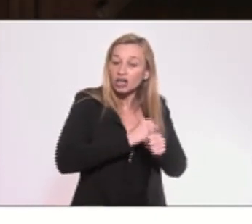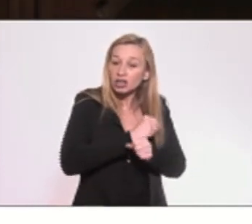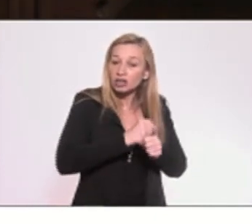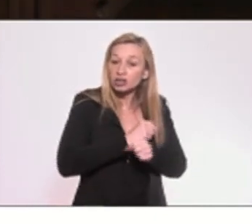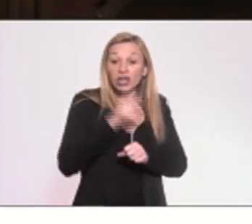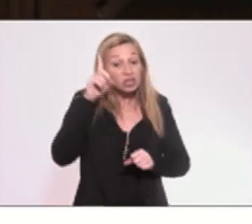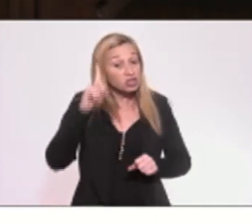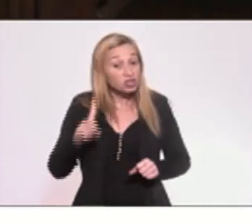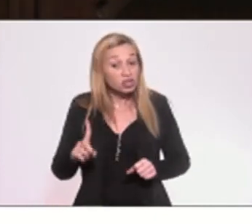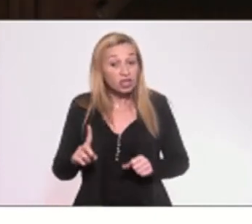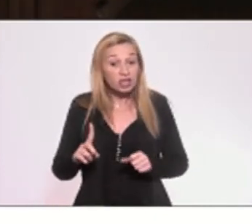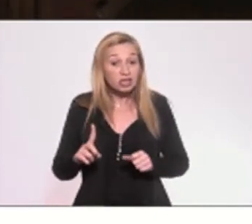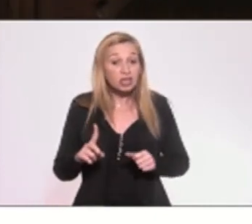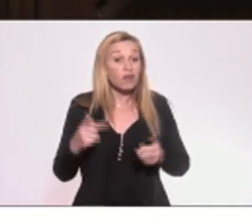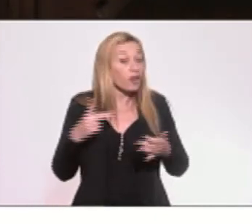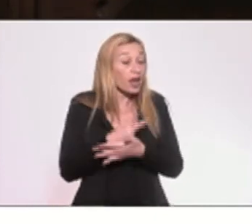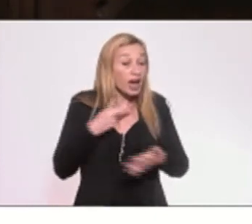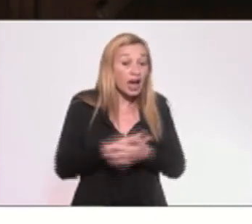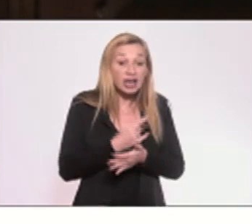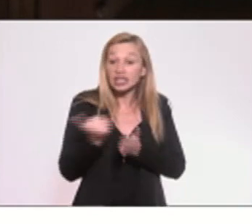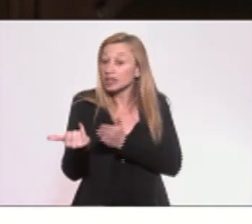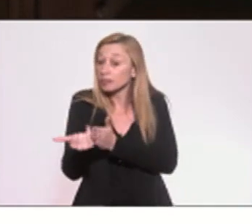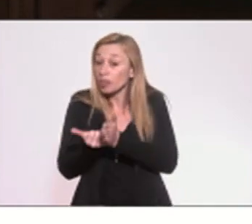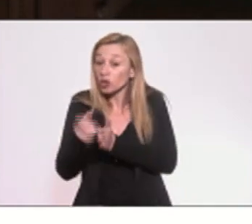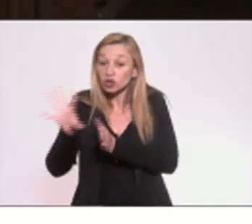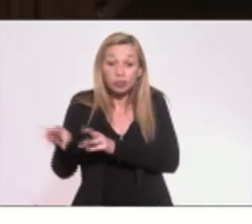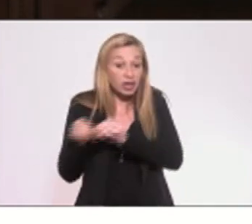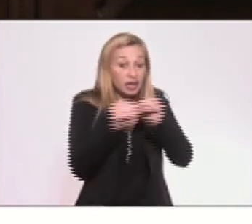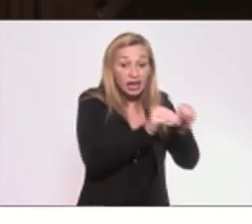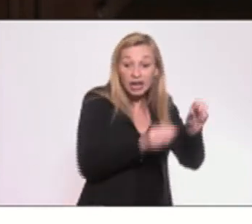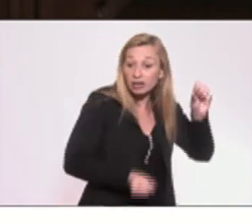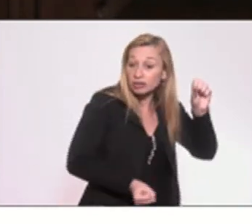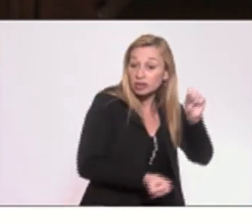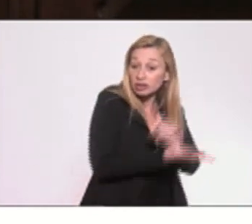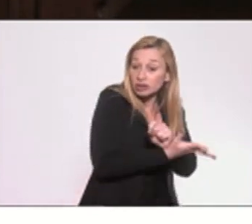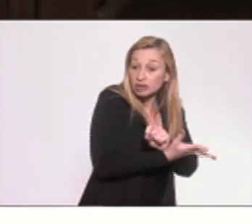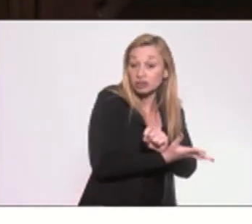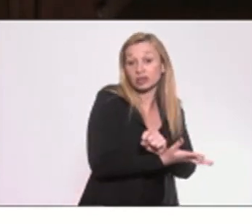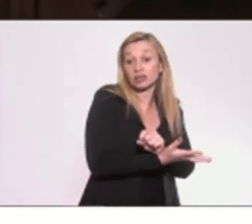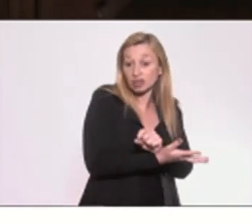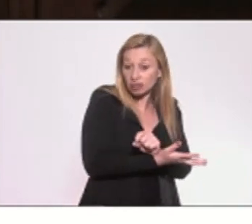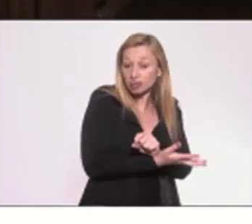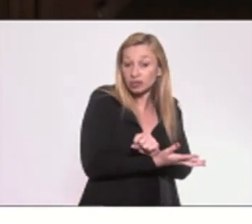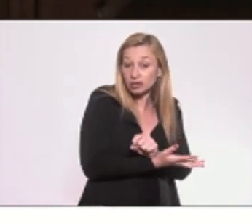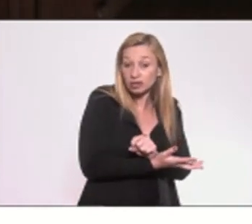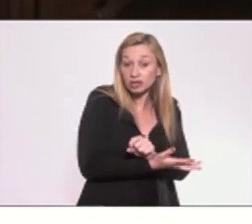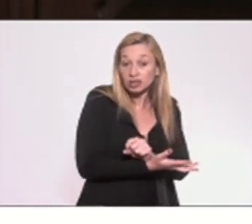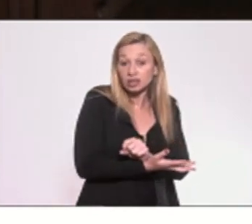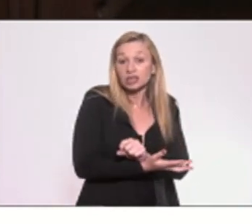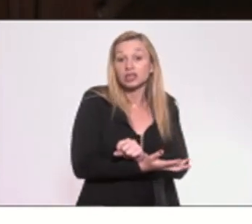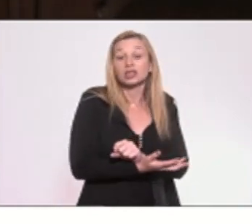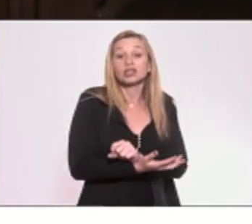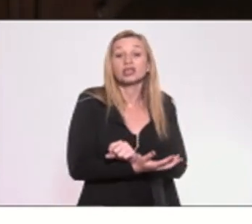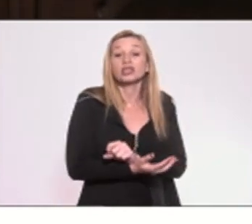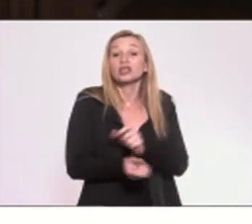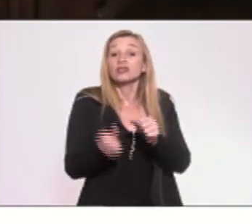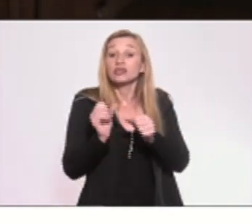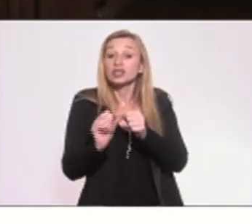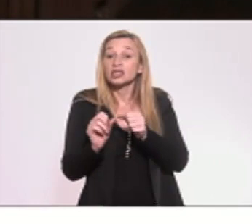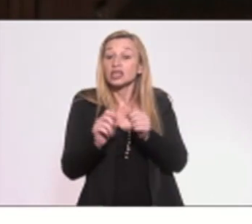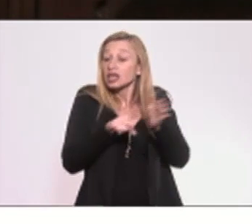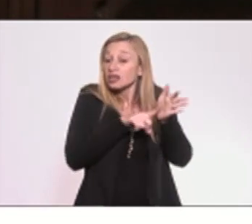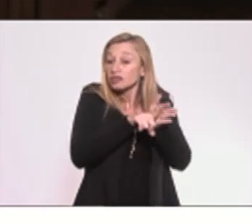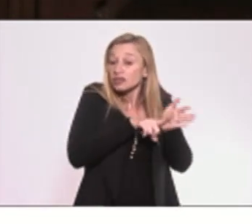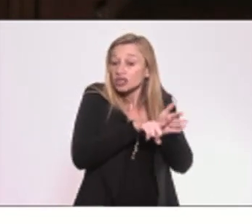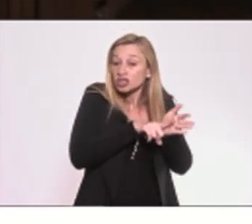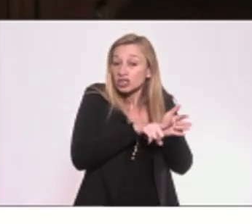que pegaram seus impostos e transformaram em propina, que fizeram a farra das isenções fiscais, que